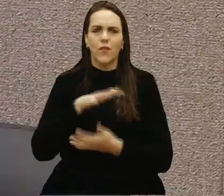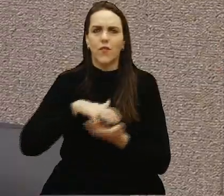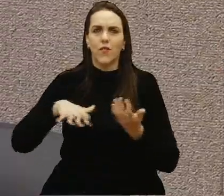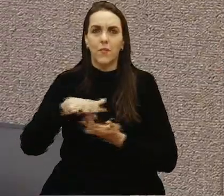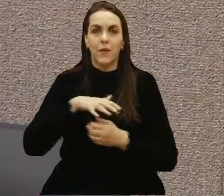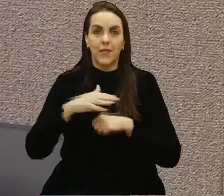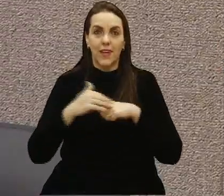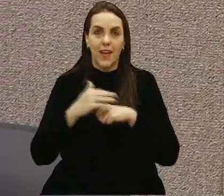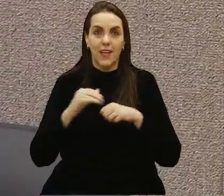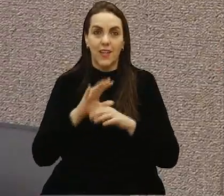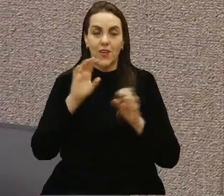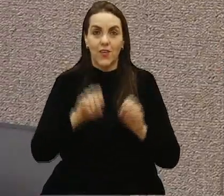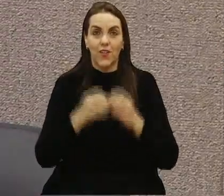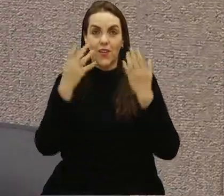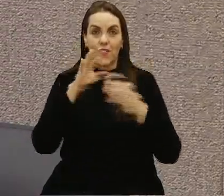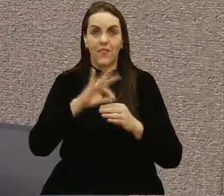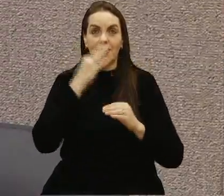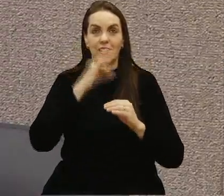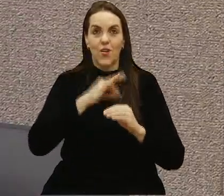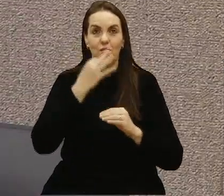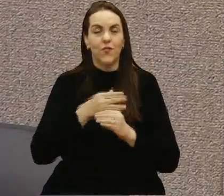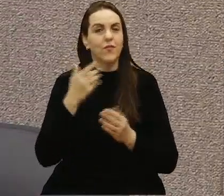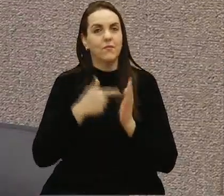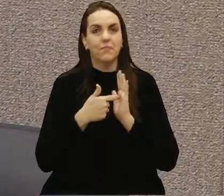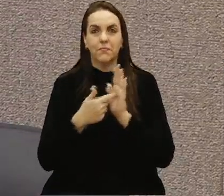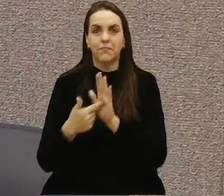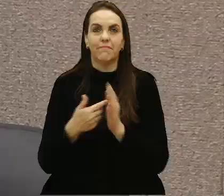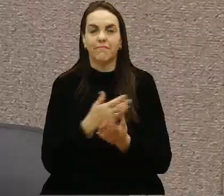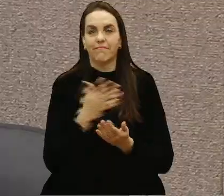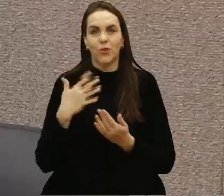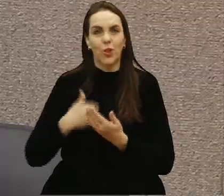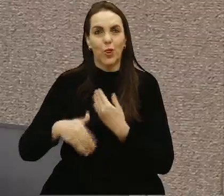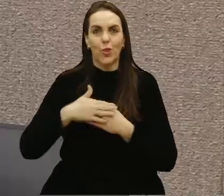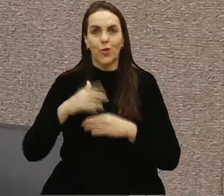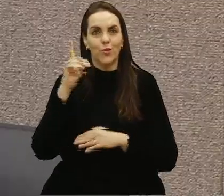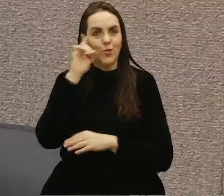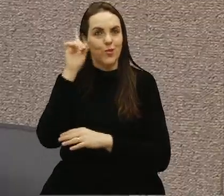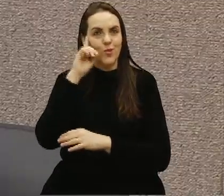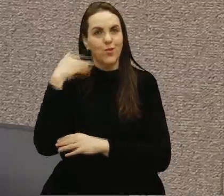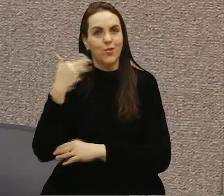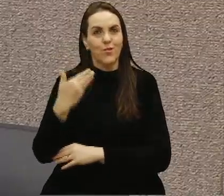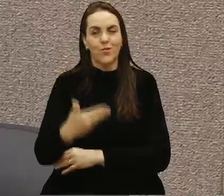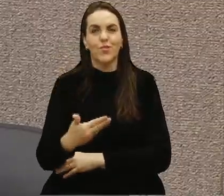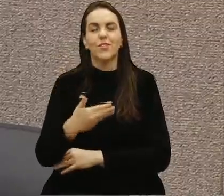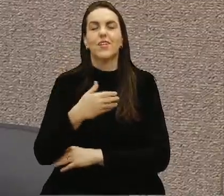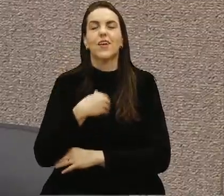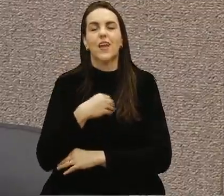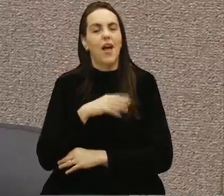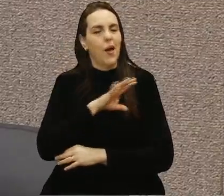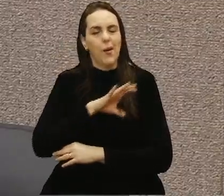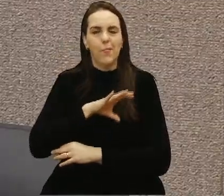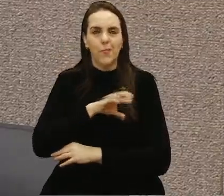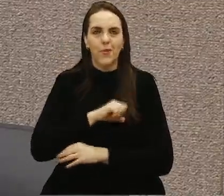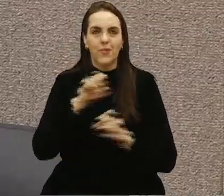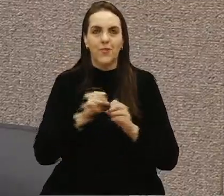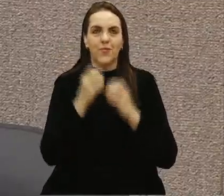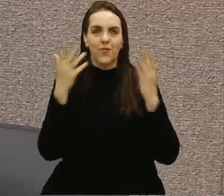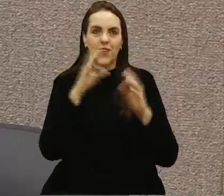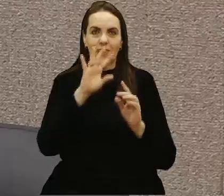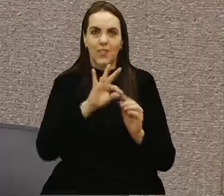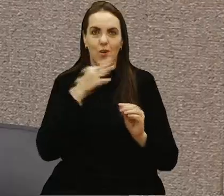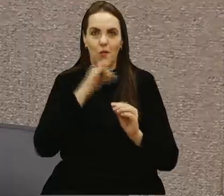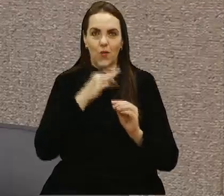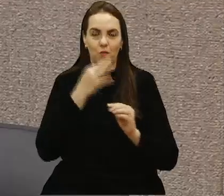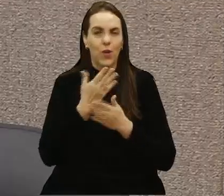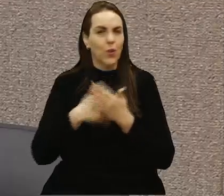Uva e muito obrigada a vocês que nos mostram, expressam todos os dias esse mesmo amor pela festa. Estamos todos juntos por Caxias do